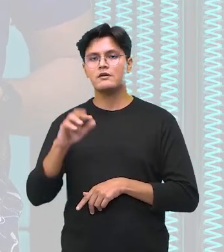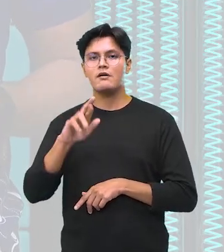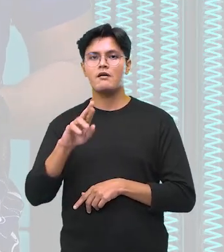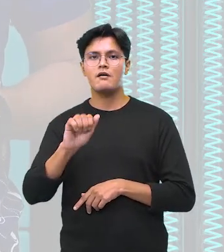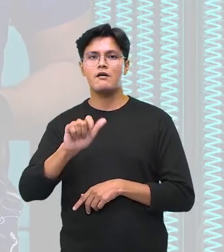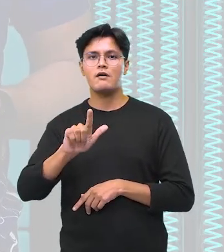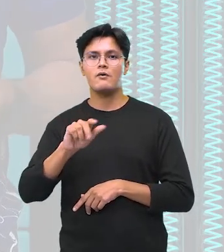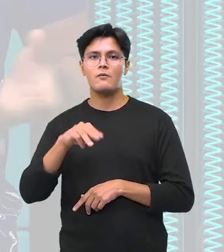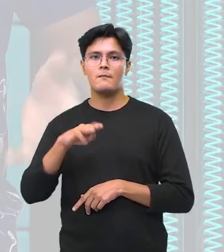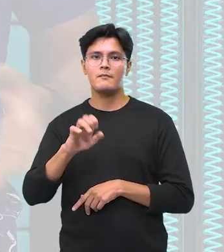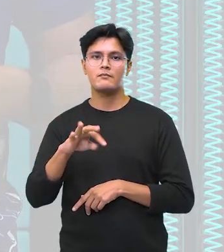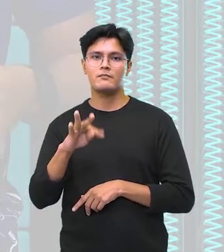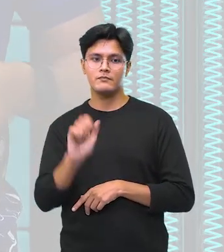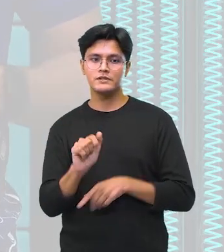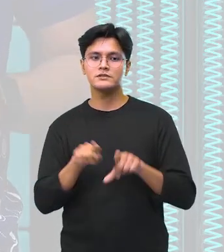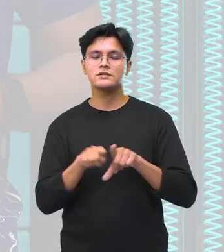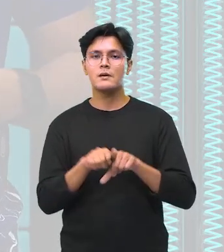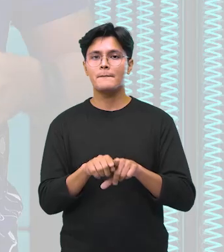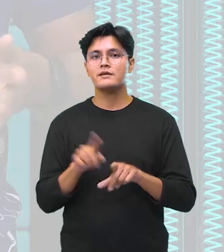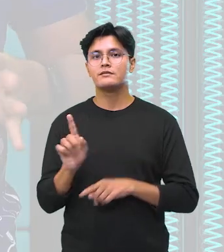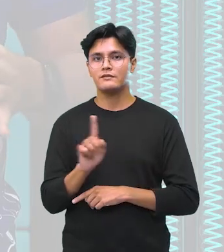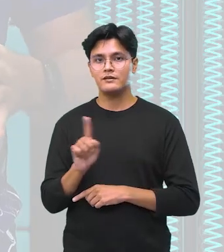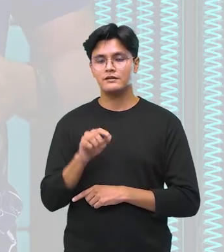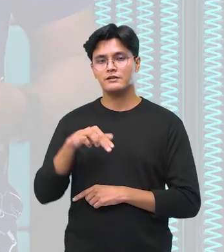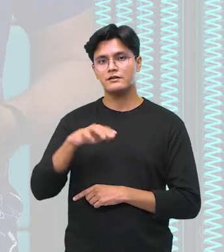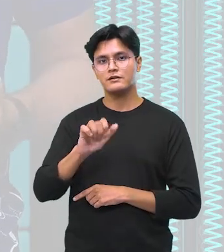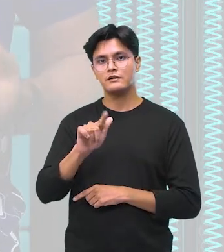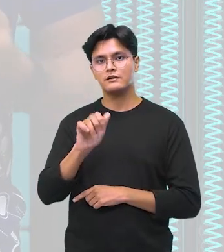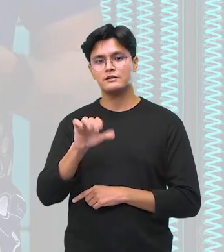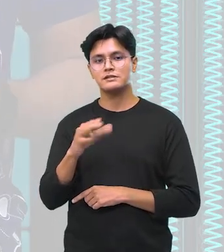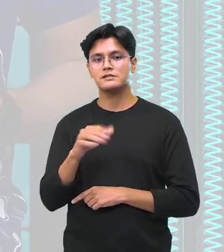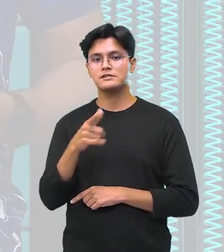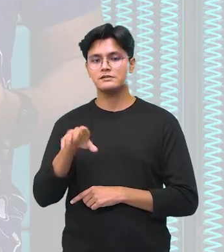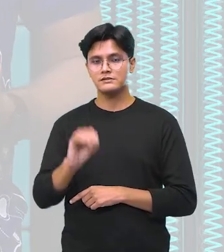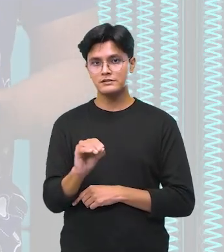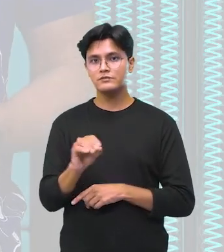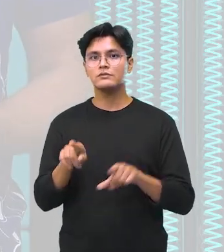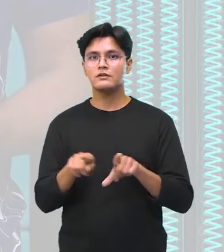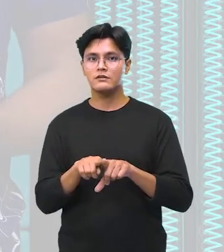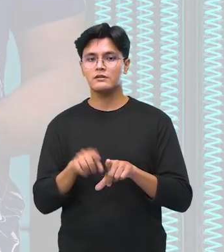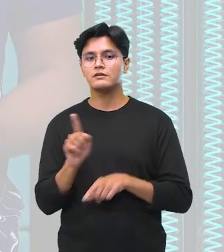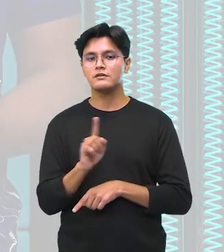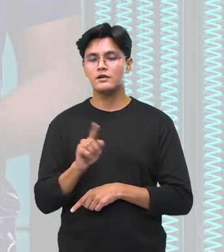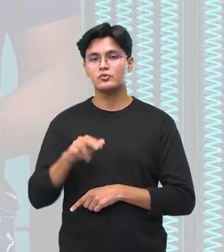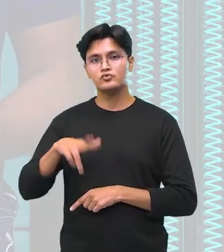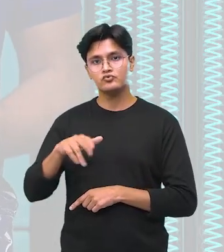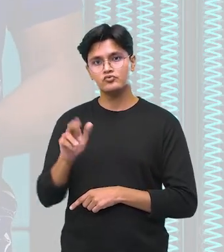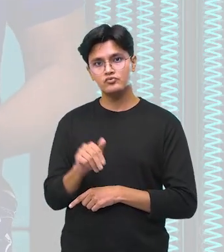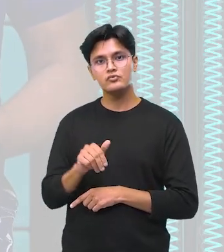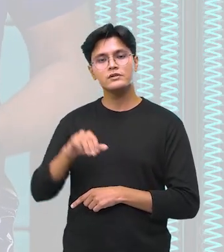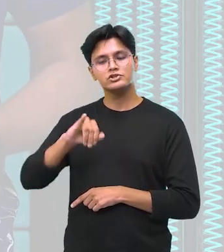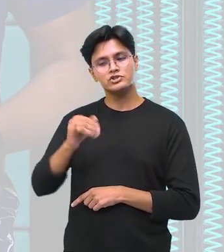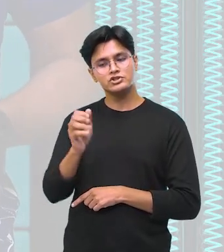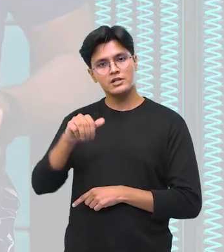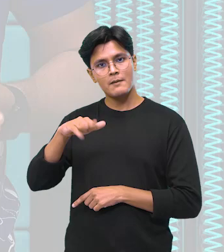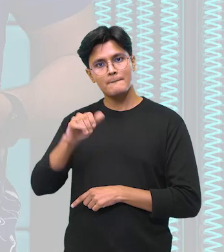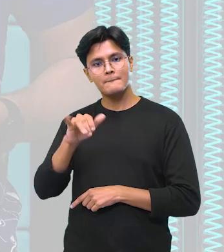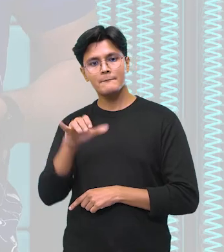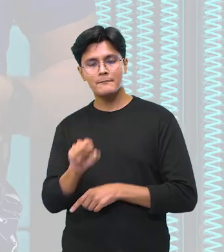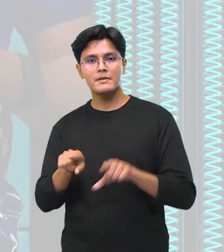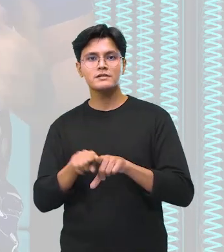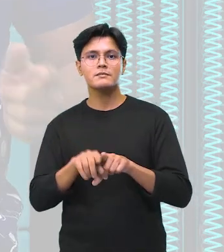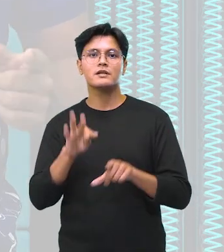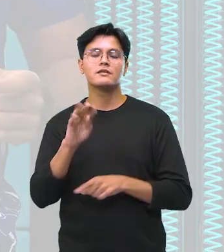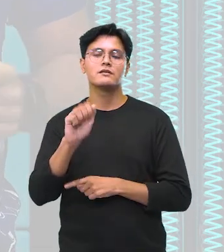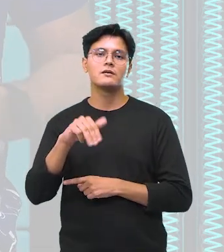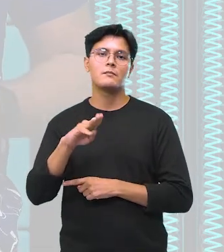de negação, que são os mais comuns aí, né? Não, nunca, jamais e tampouco,